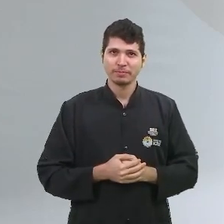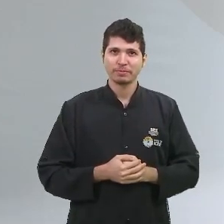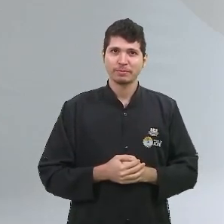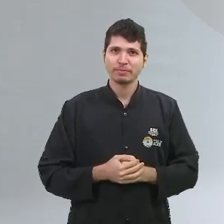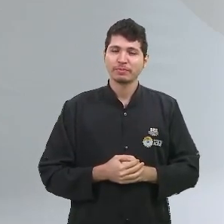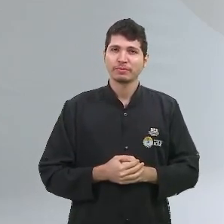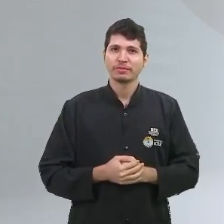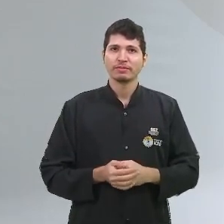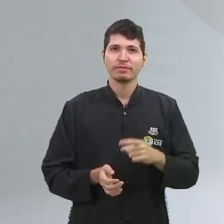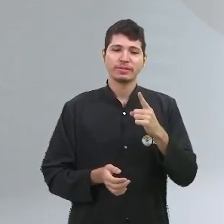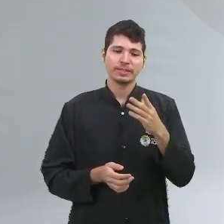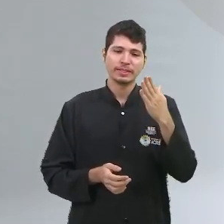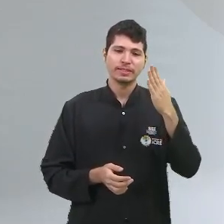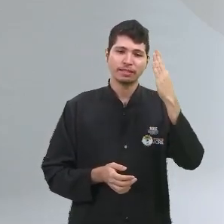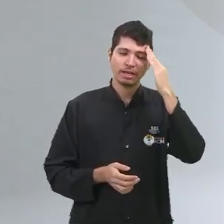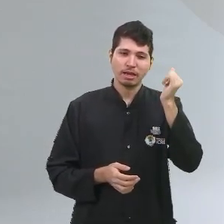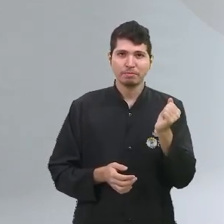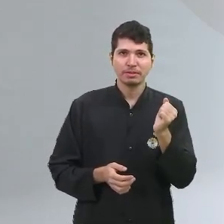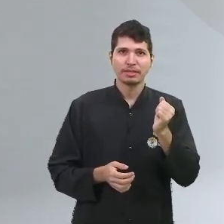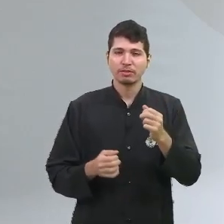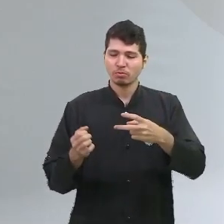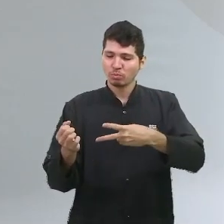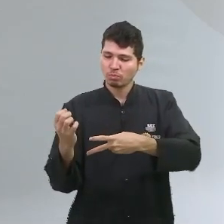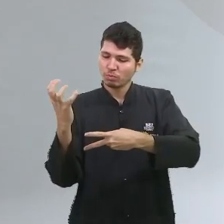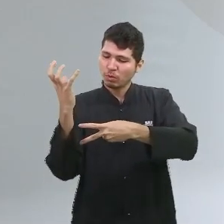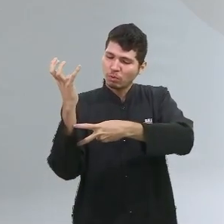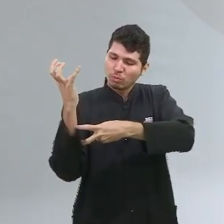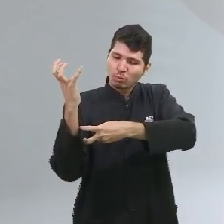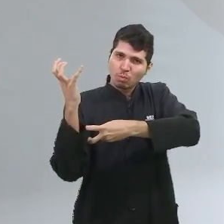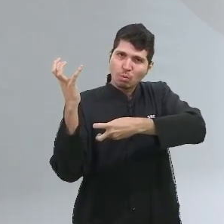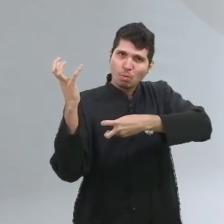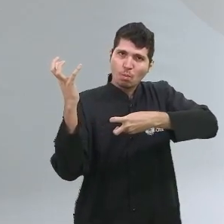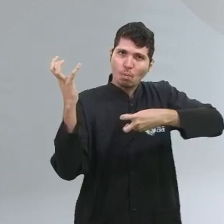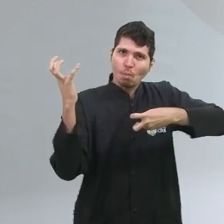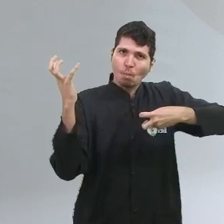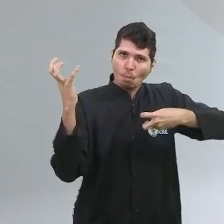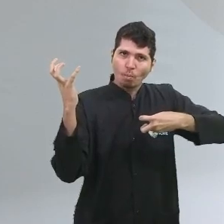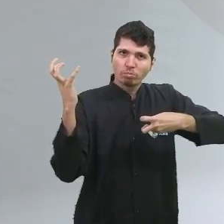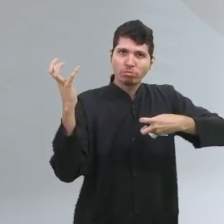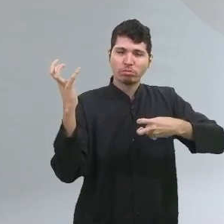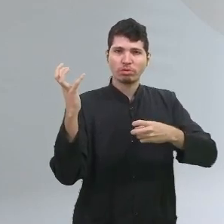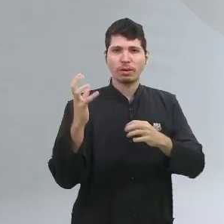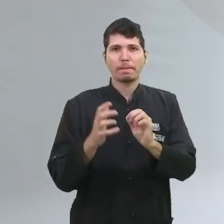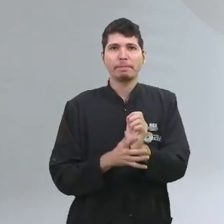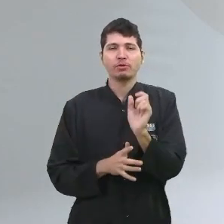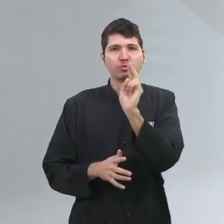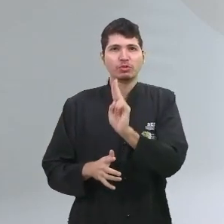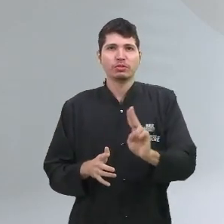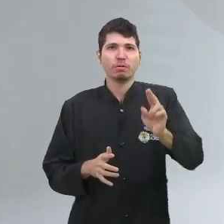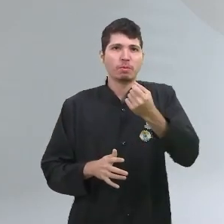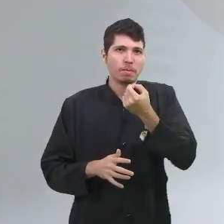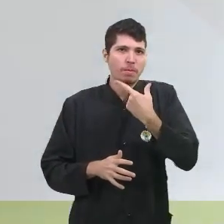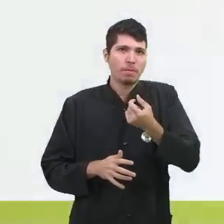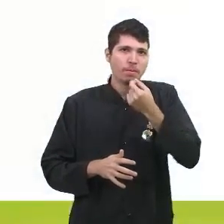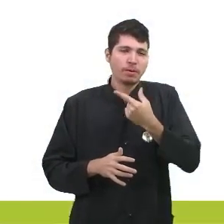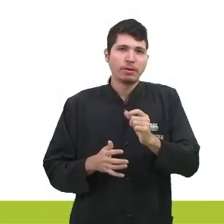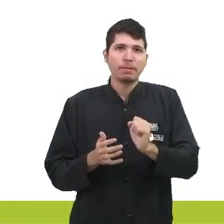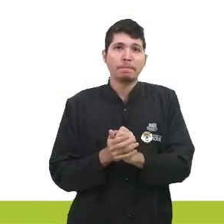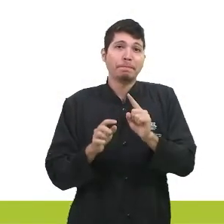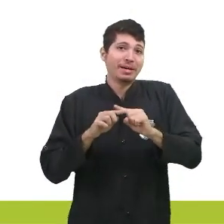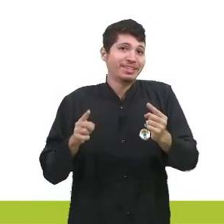medicamento mas eu não sei tudo sobre uma árvore nem sei tudo sobre mim mesmo agora